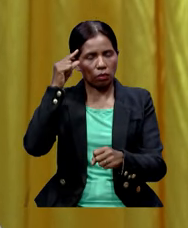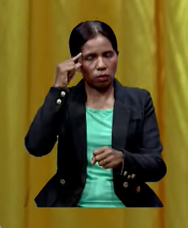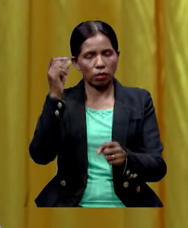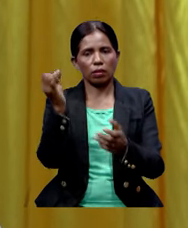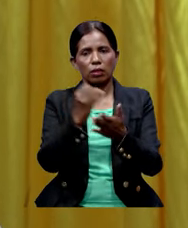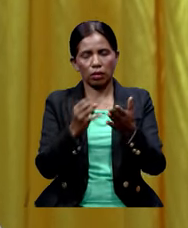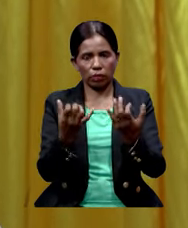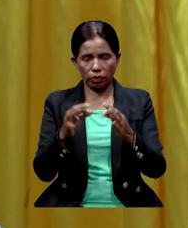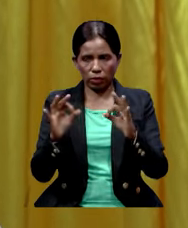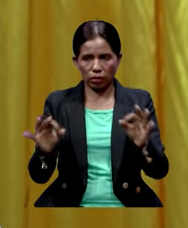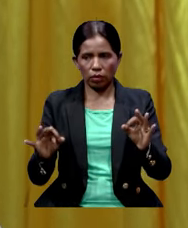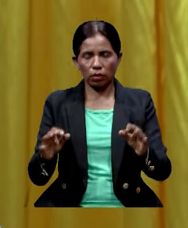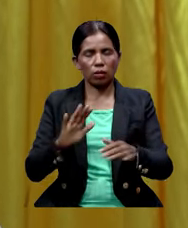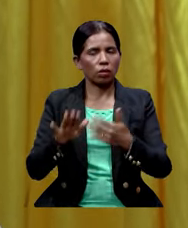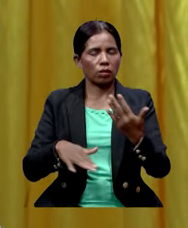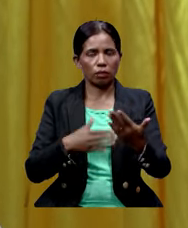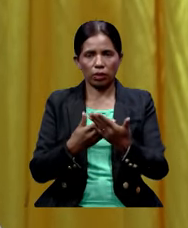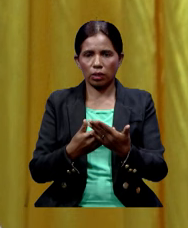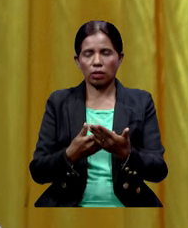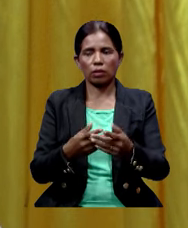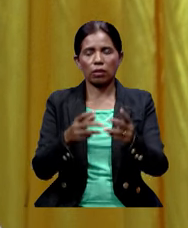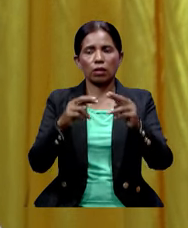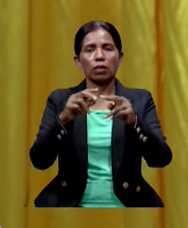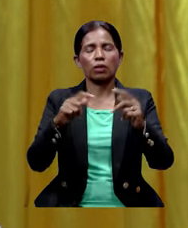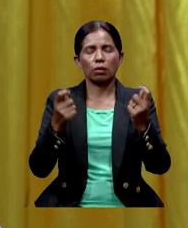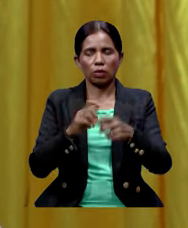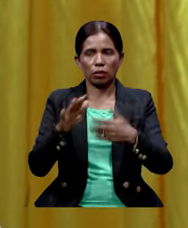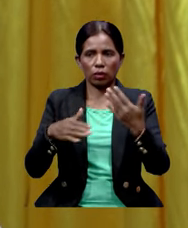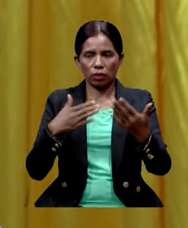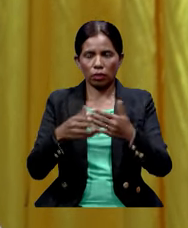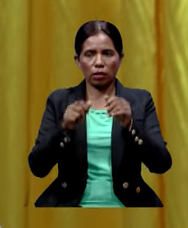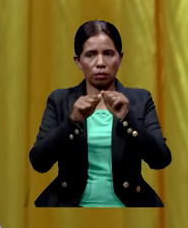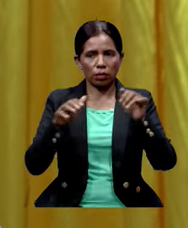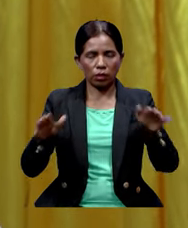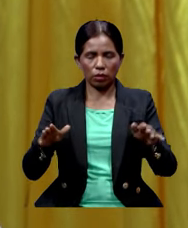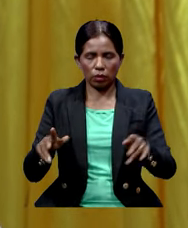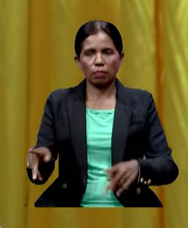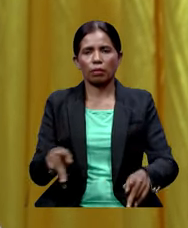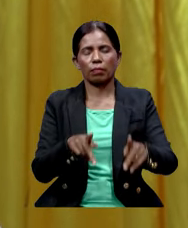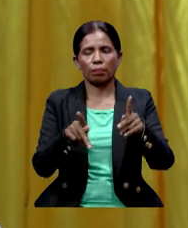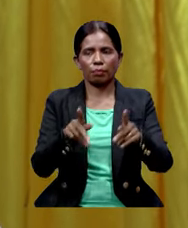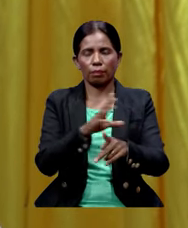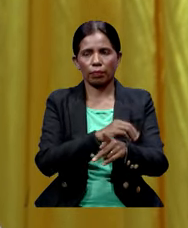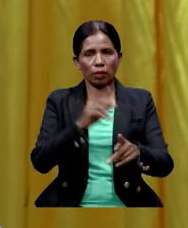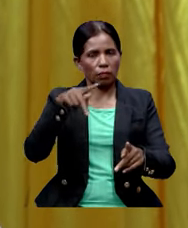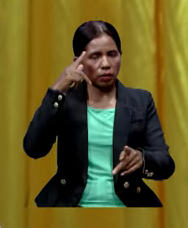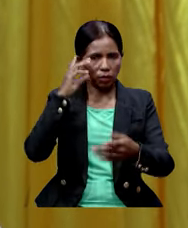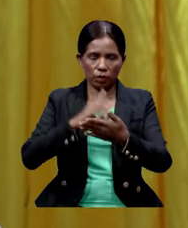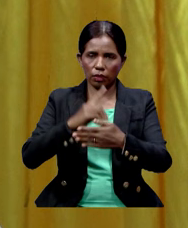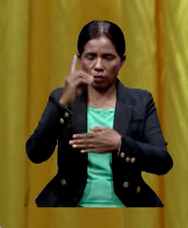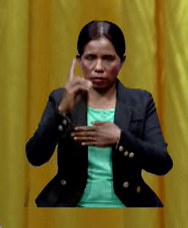desenhona. E a setor roto-roto, livre e a setor reforma a administração pública. Na política,